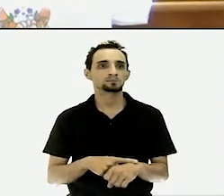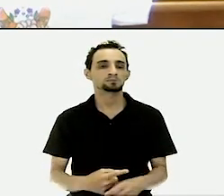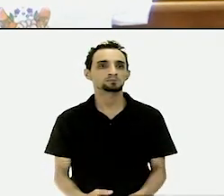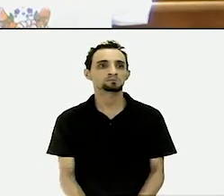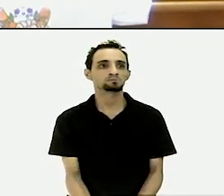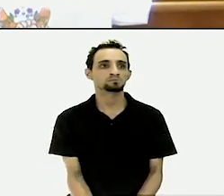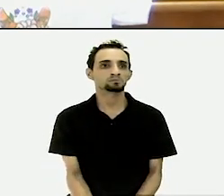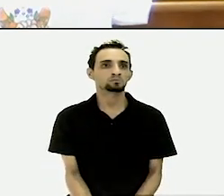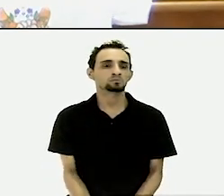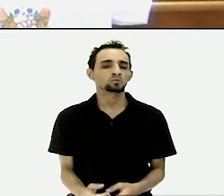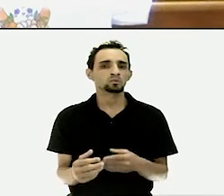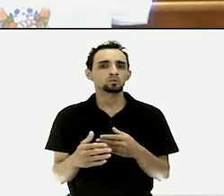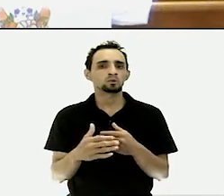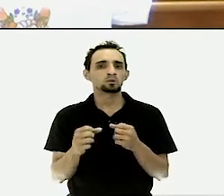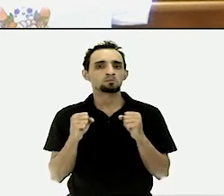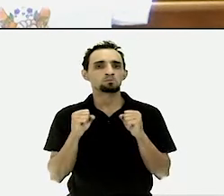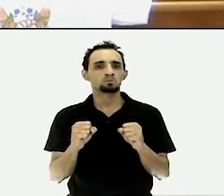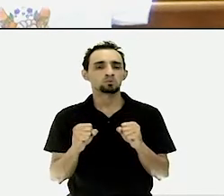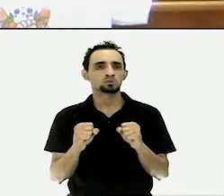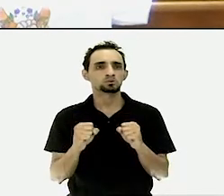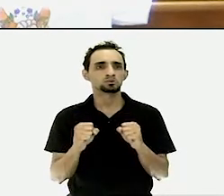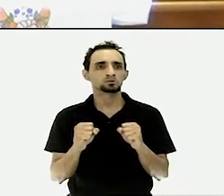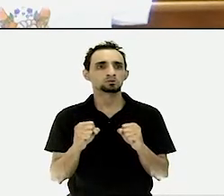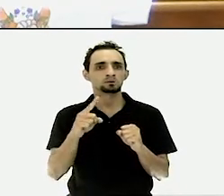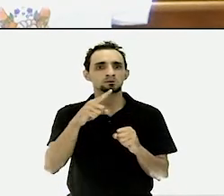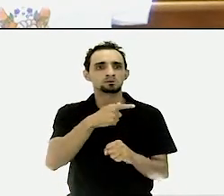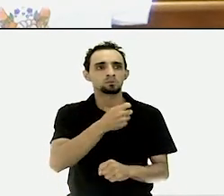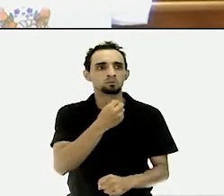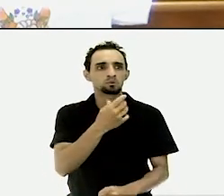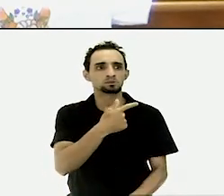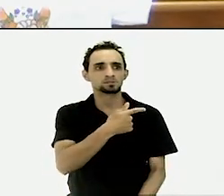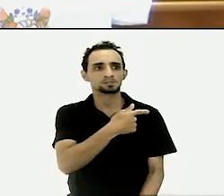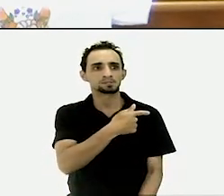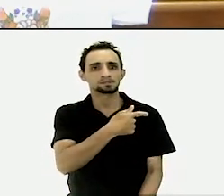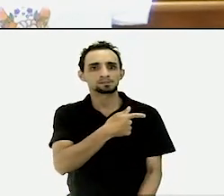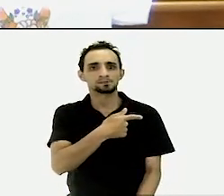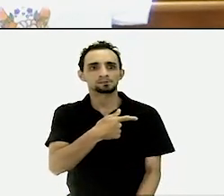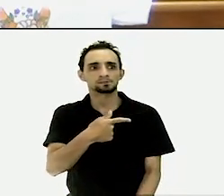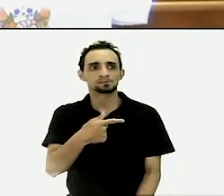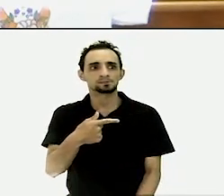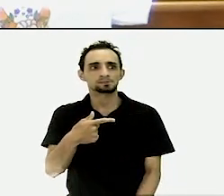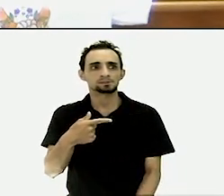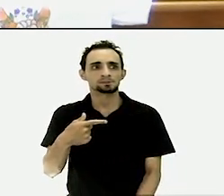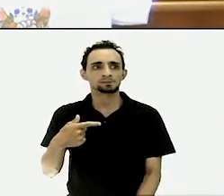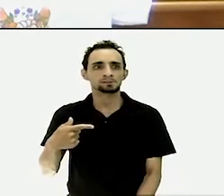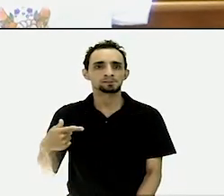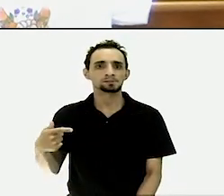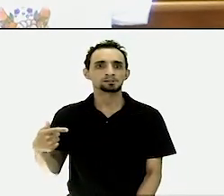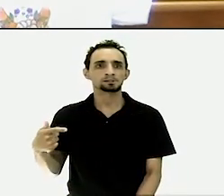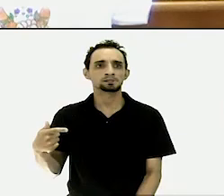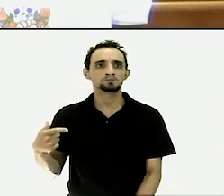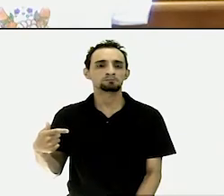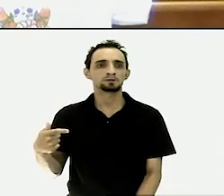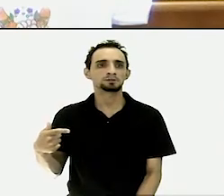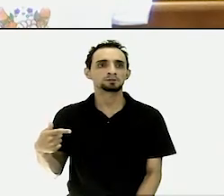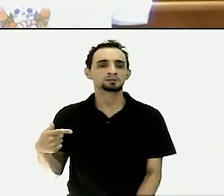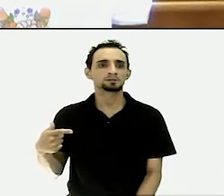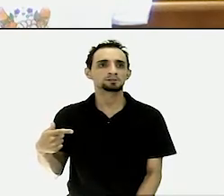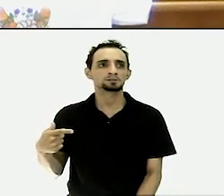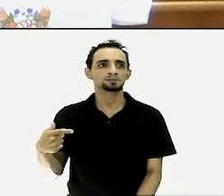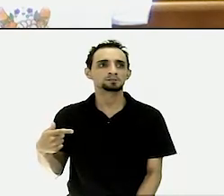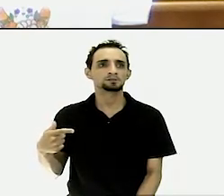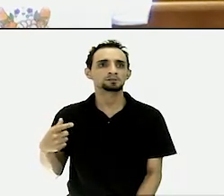informações, procurem ajuda, falar abertamente sobre suas emoções. Muito obrigado, Deus abençoe vocês. Só para esse meu tempo aí,